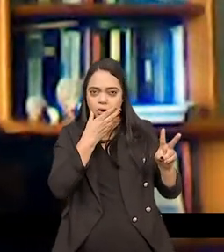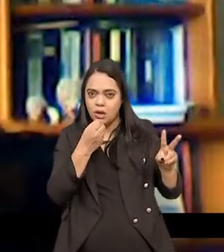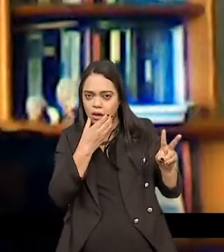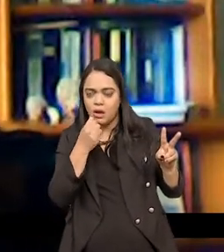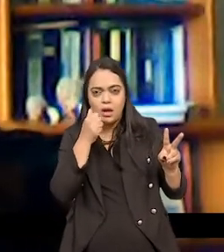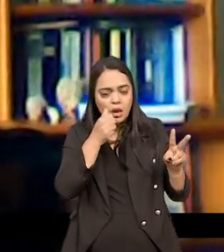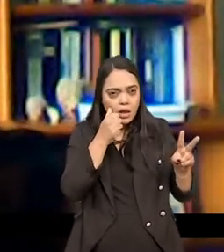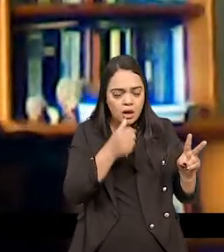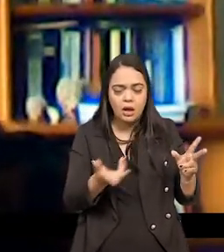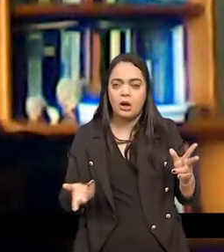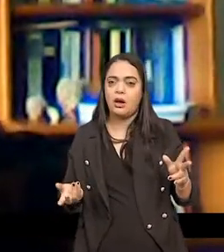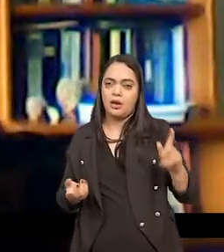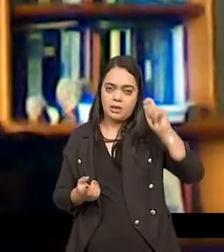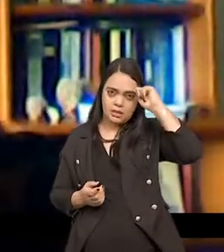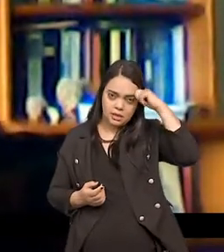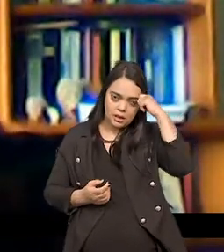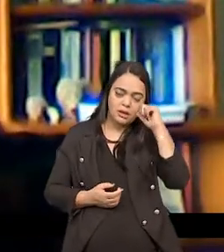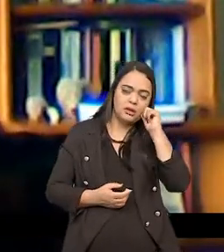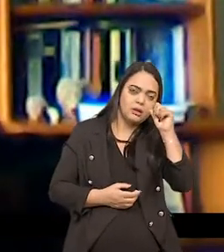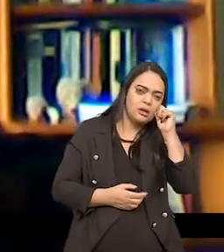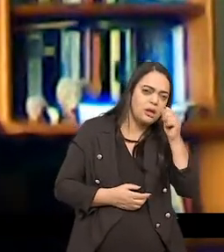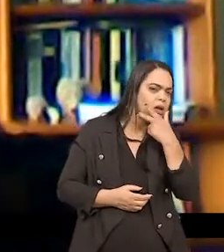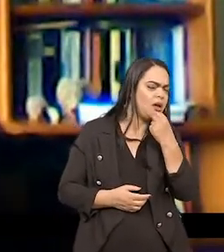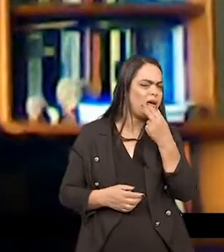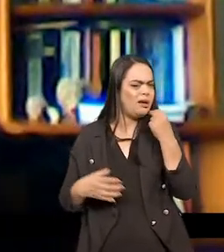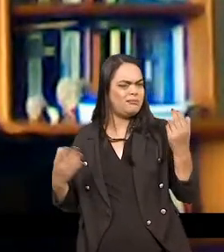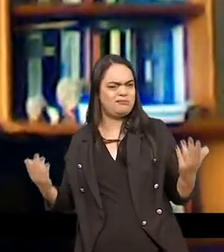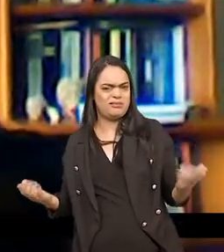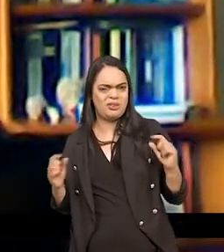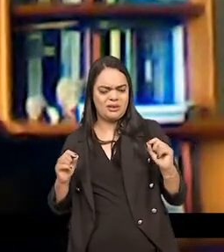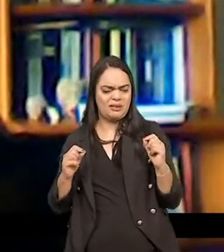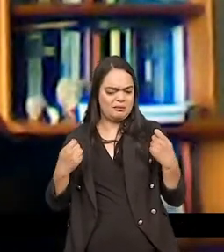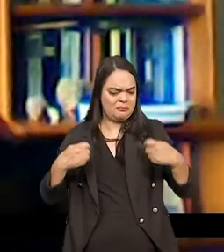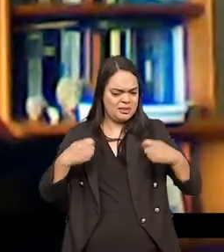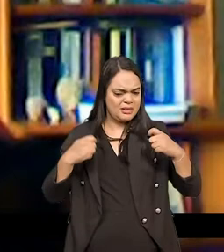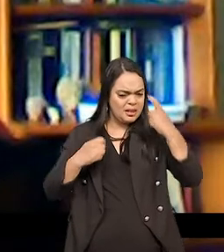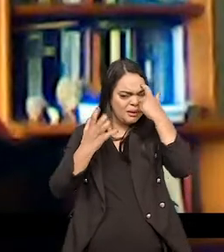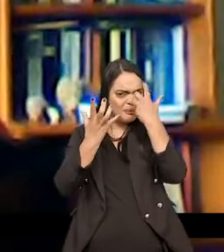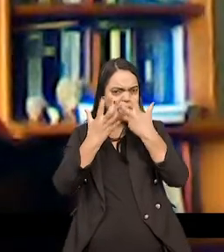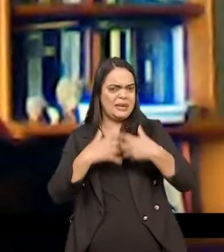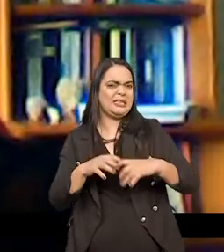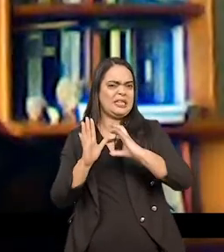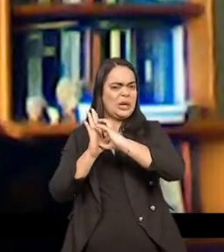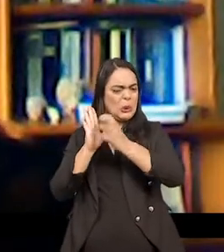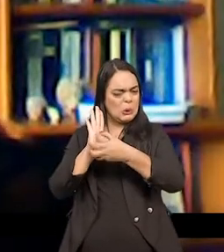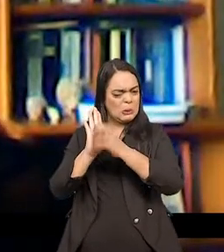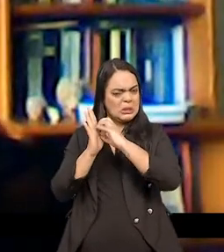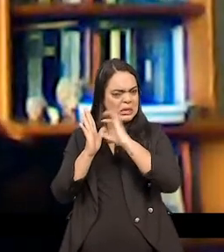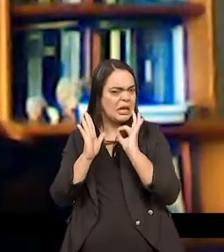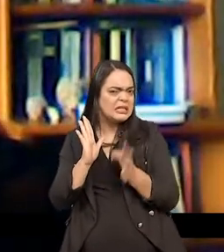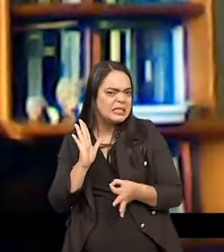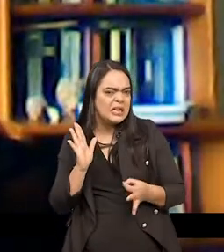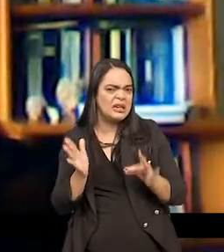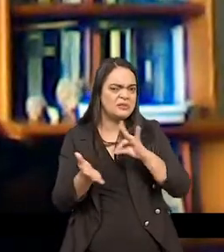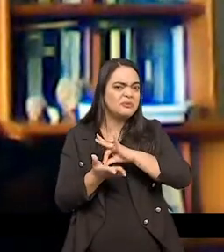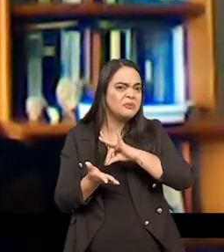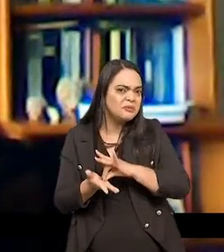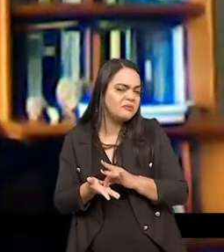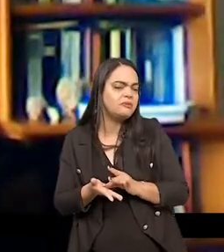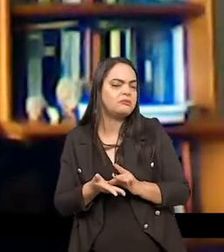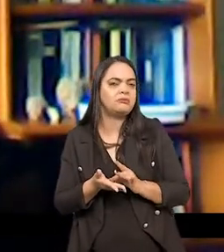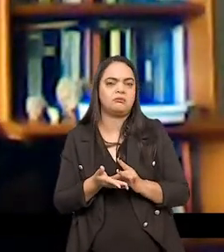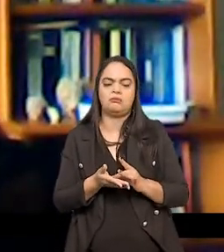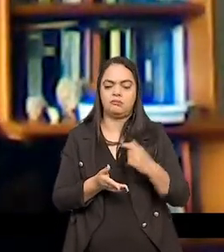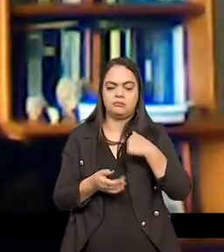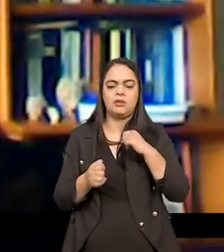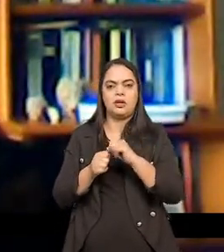nós temos que pegar a linguagem é uma linguagem do poder, né? Colocar sob suspeita esse conceito, inclusive. E eu fiz um texto lá